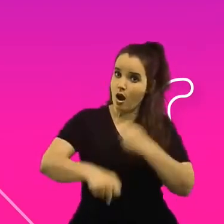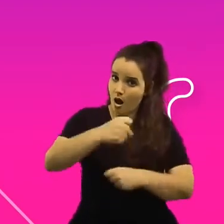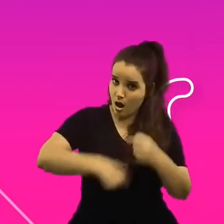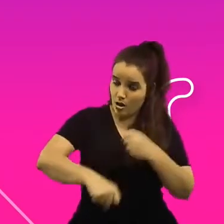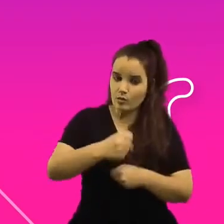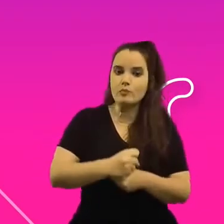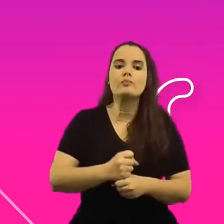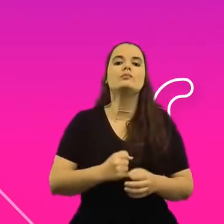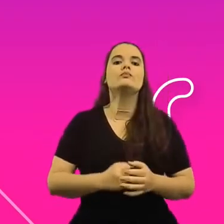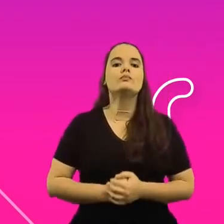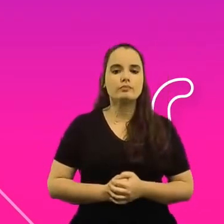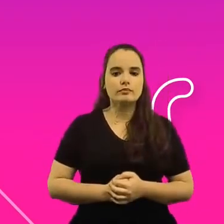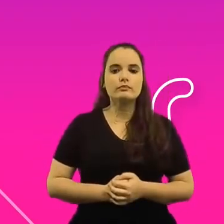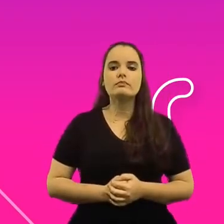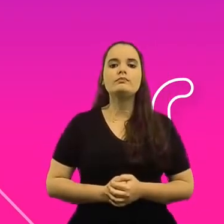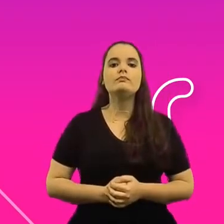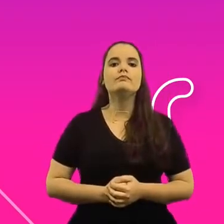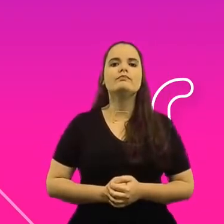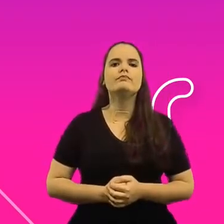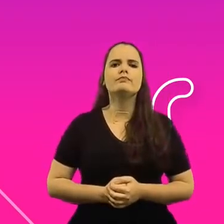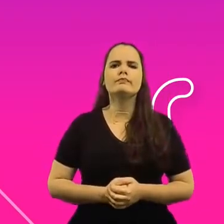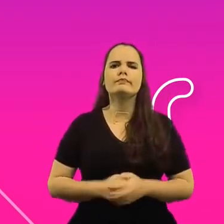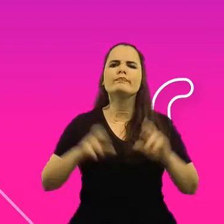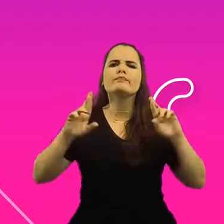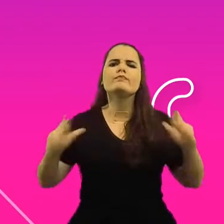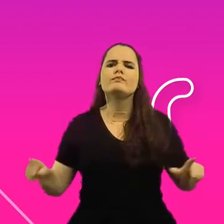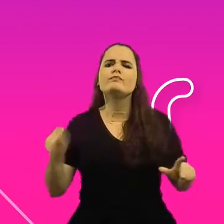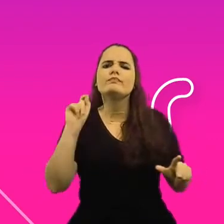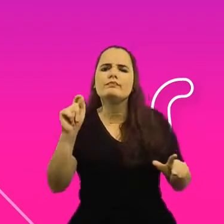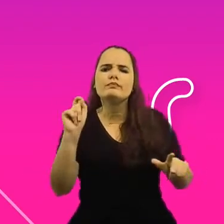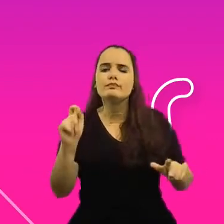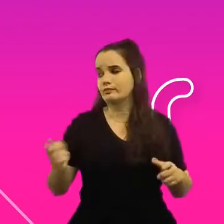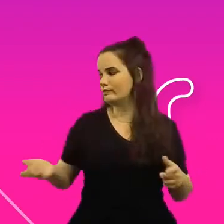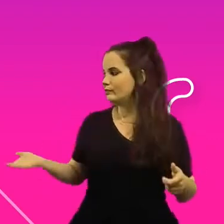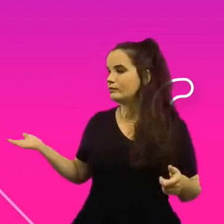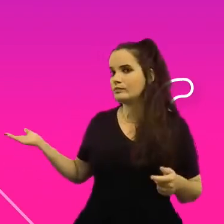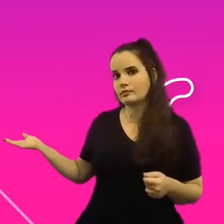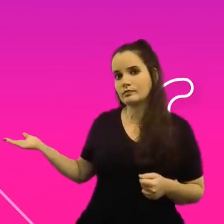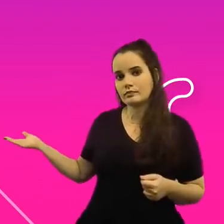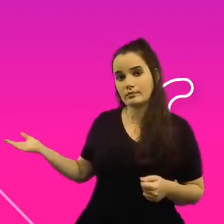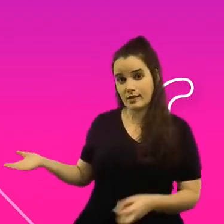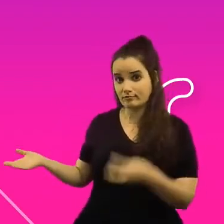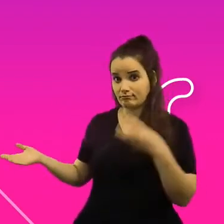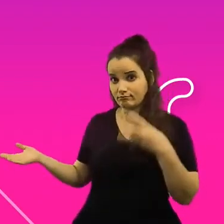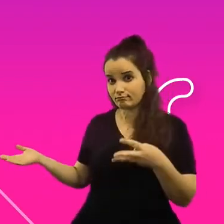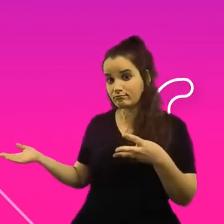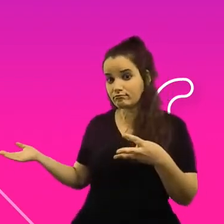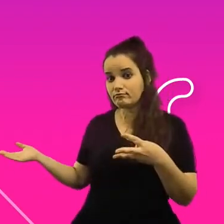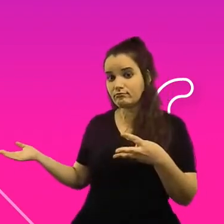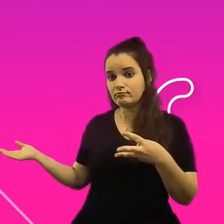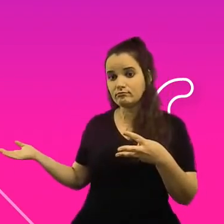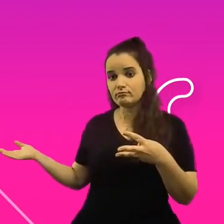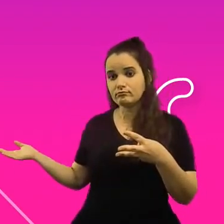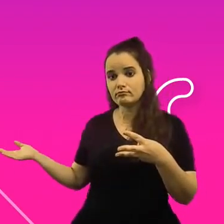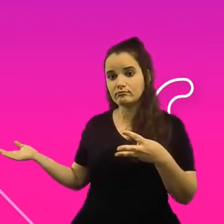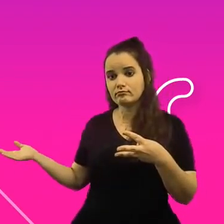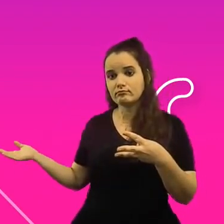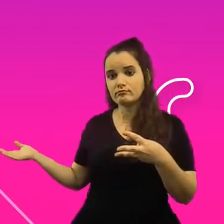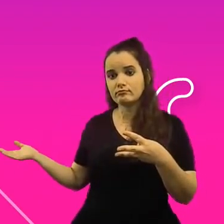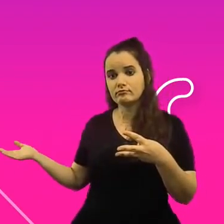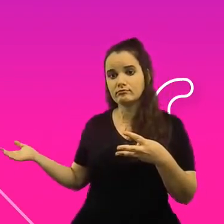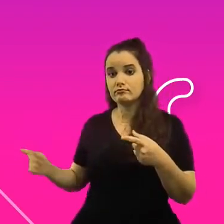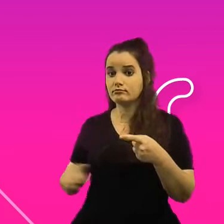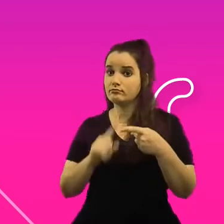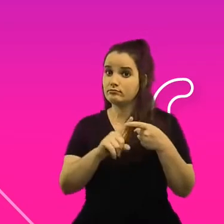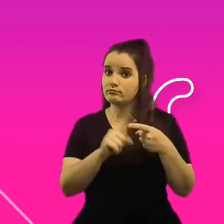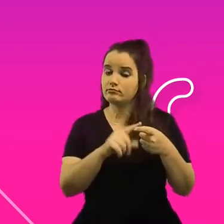Então, a gente tem como diferencial a metodologia proprietária de educação em